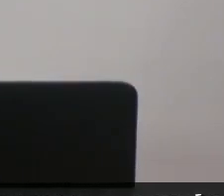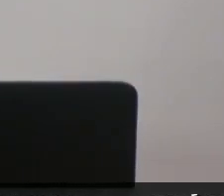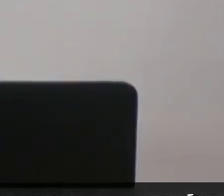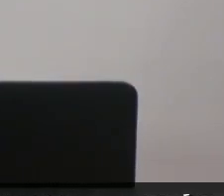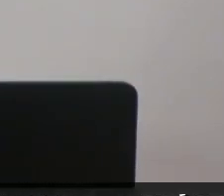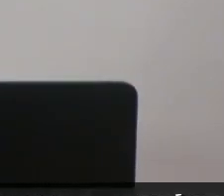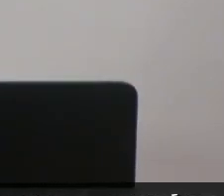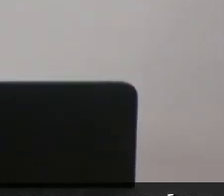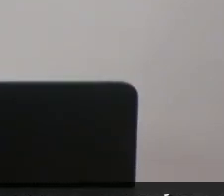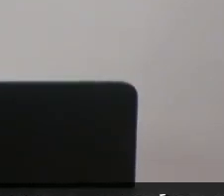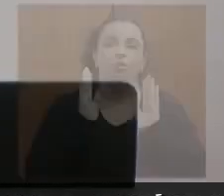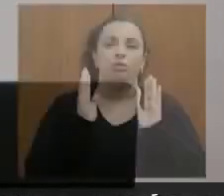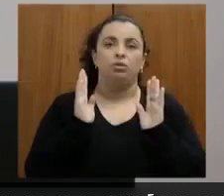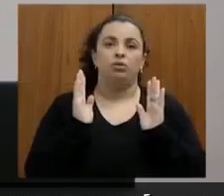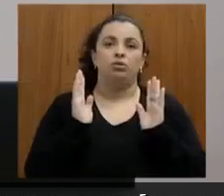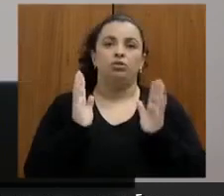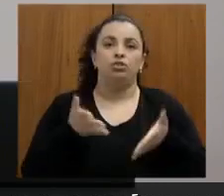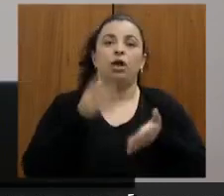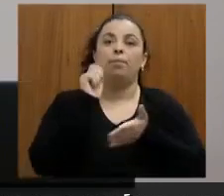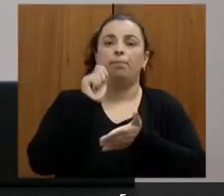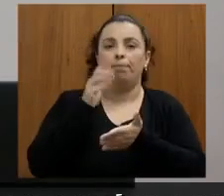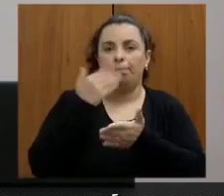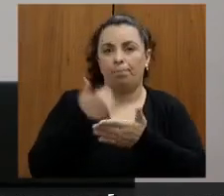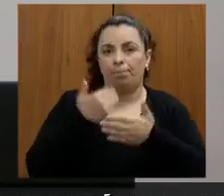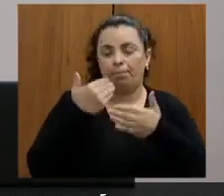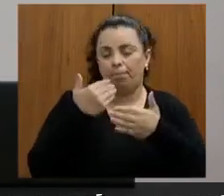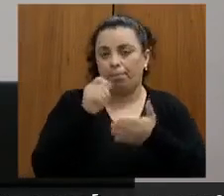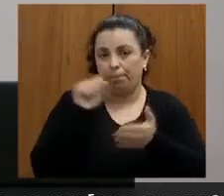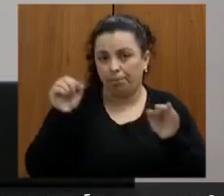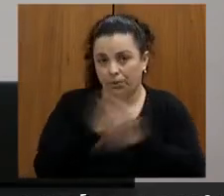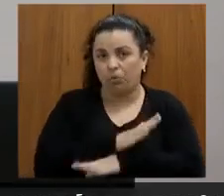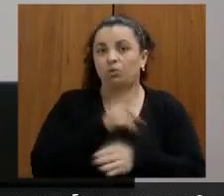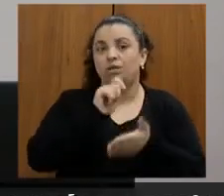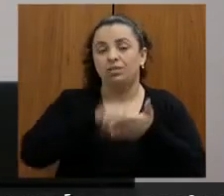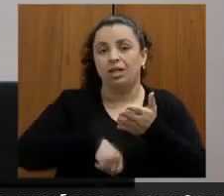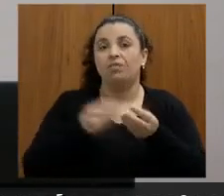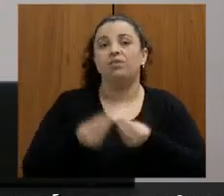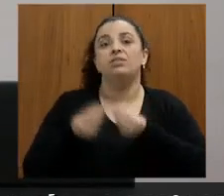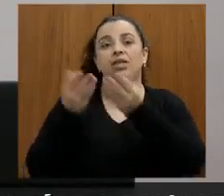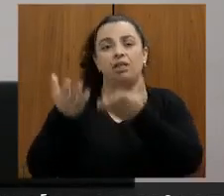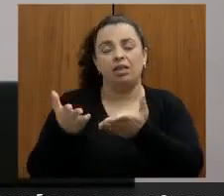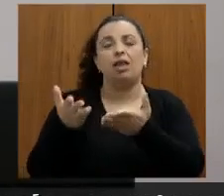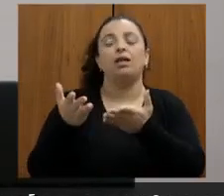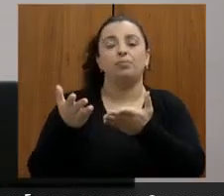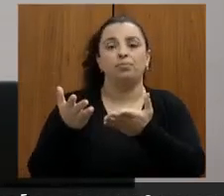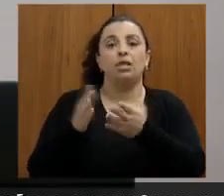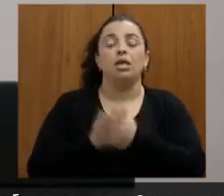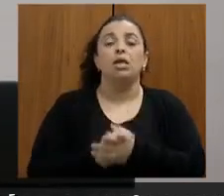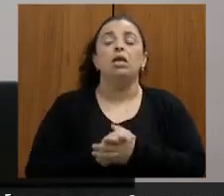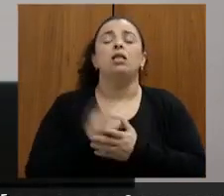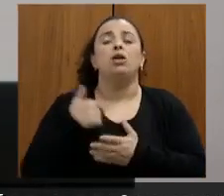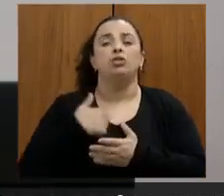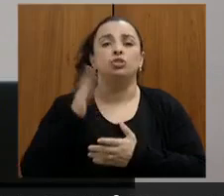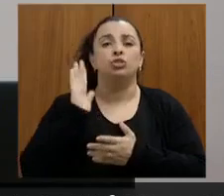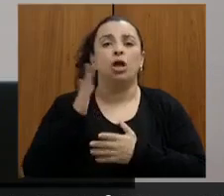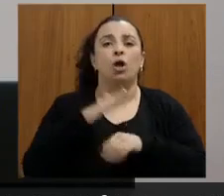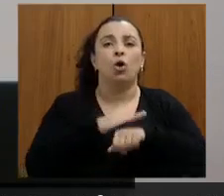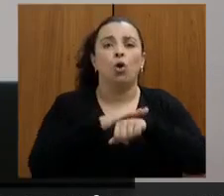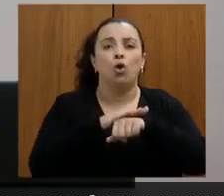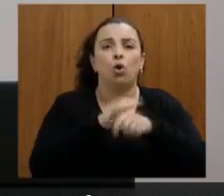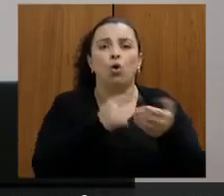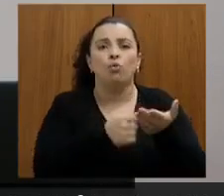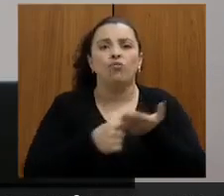manhã aqui na comissão de segurança pública de ante-mão Fazemos o convite aqui